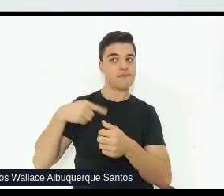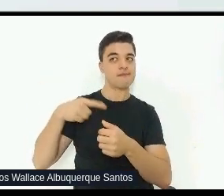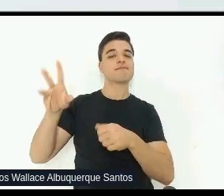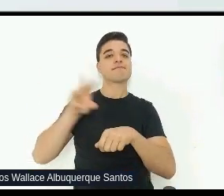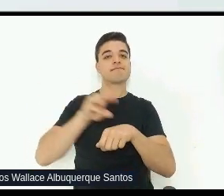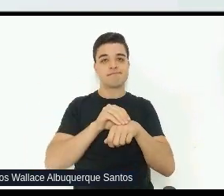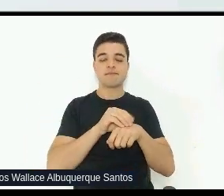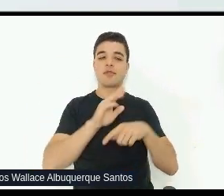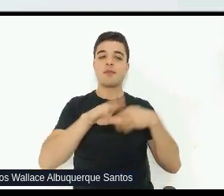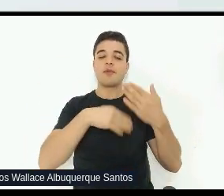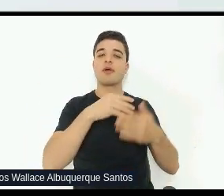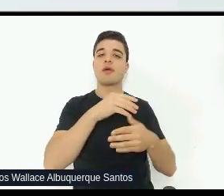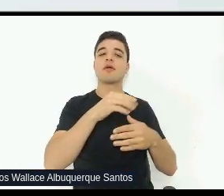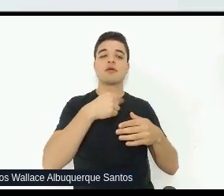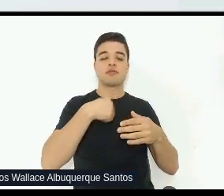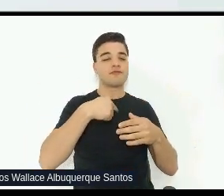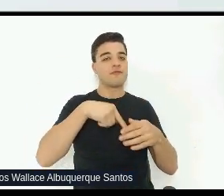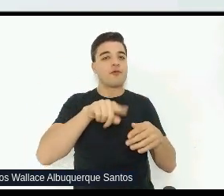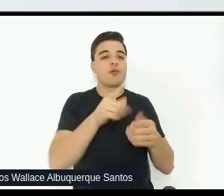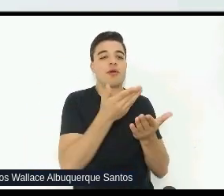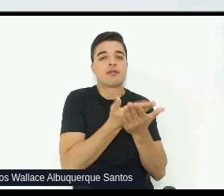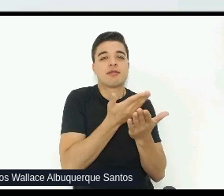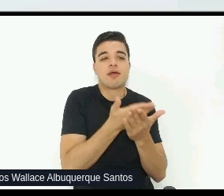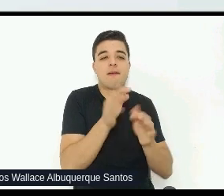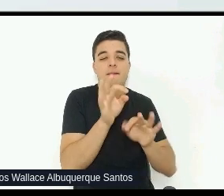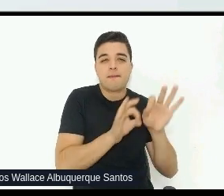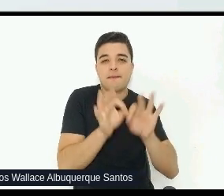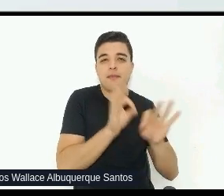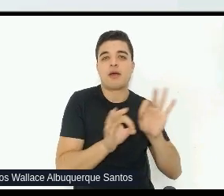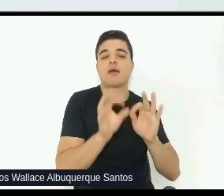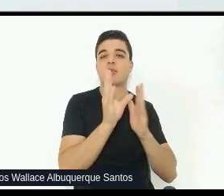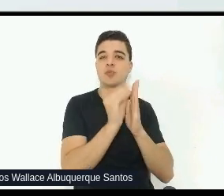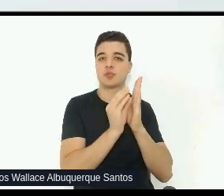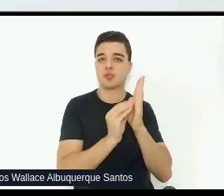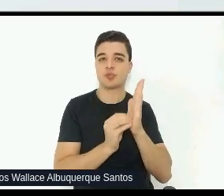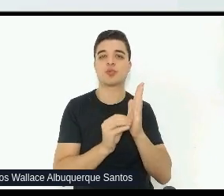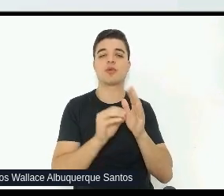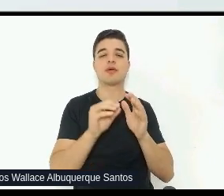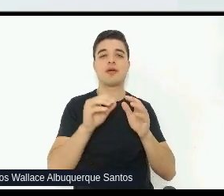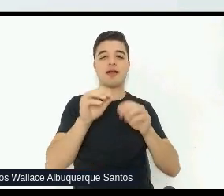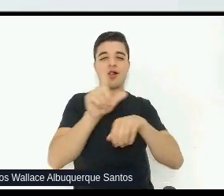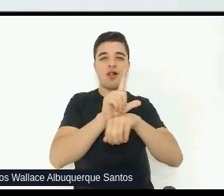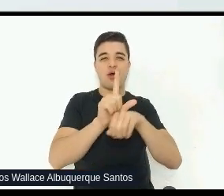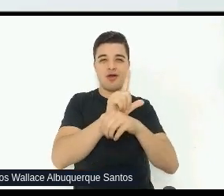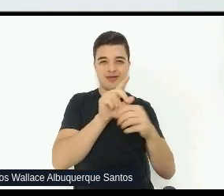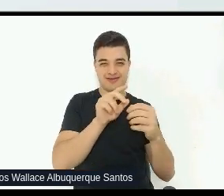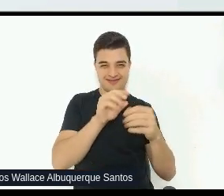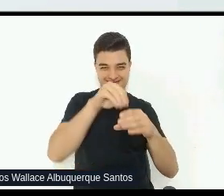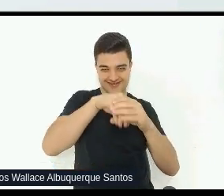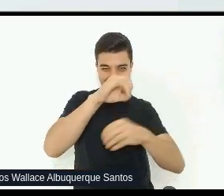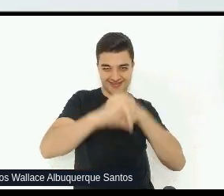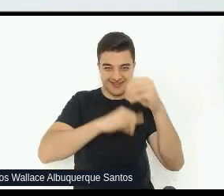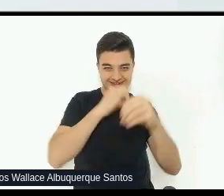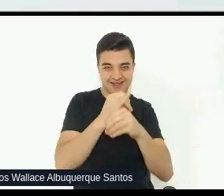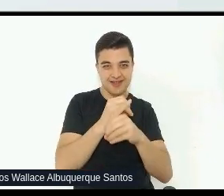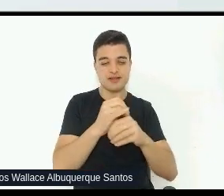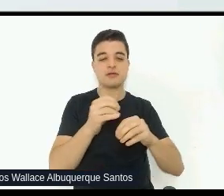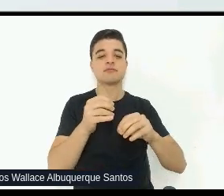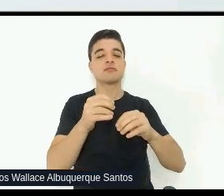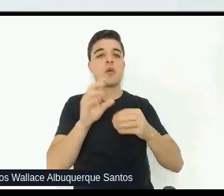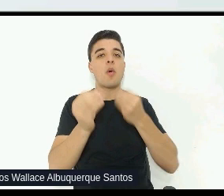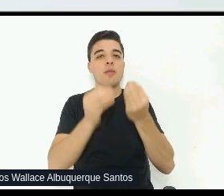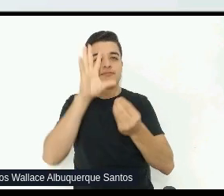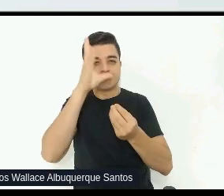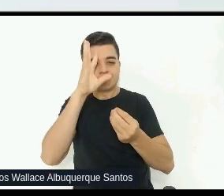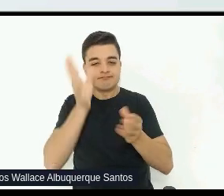produto de e-commerce. Então, assim, é muito para a gente conhecer, a palestra hoje é muito para a gente conhecer e saber que há outras formas de analisar e